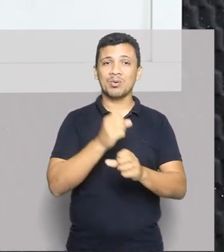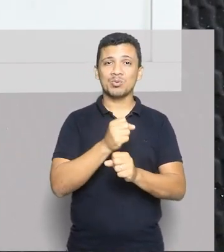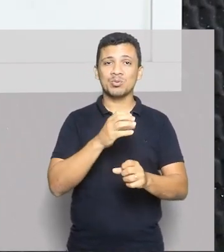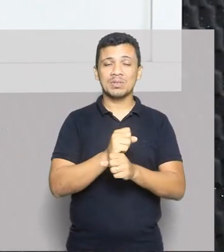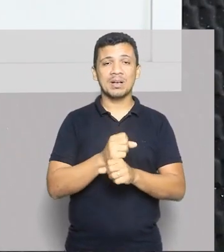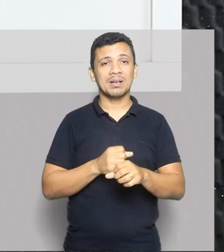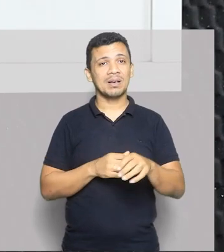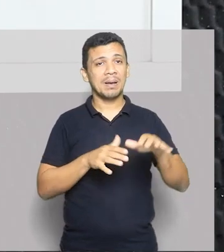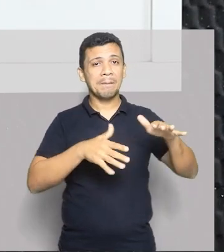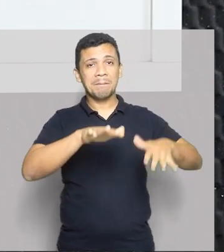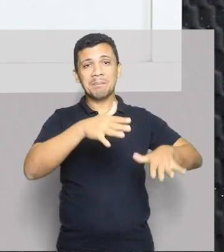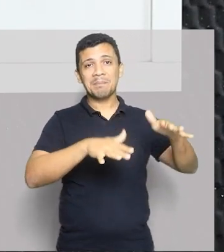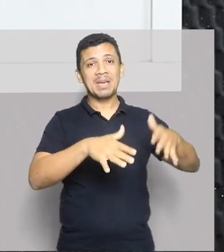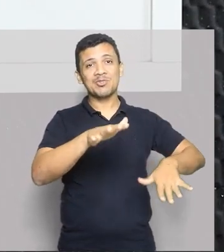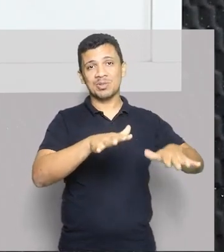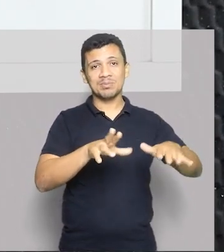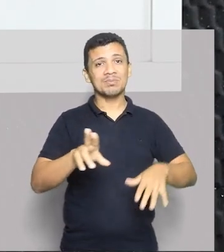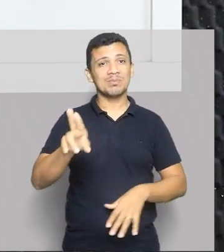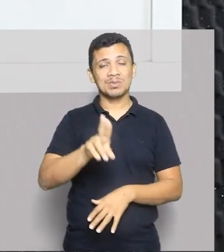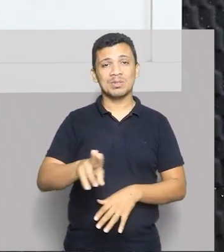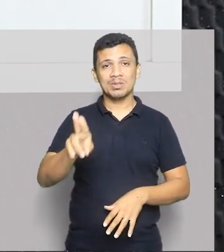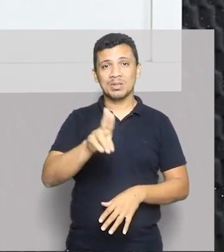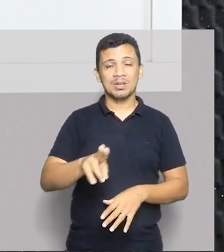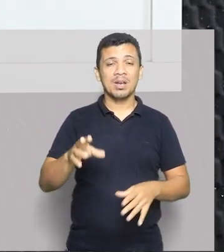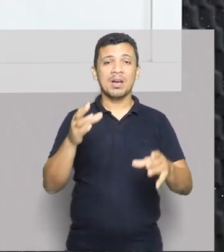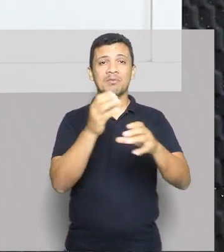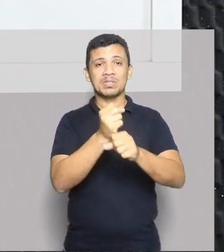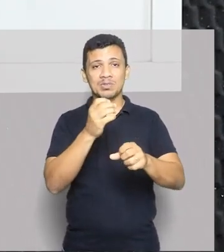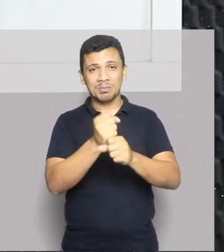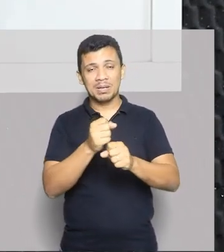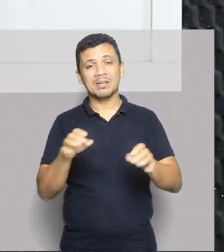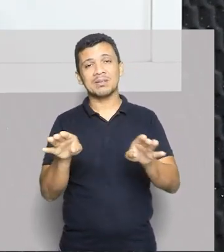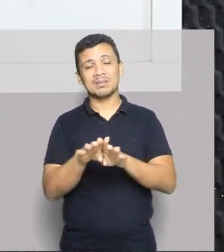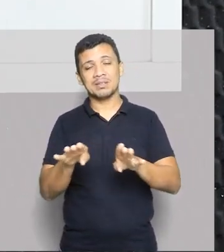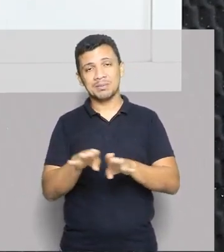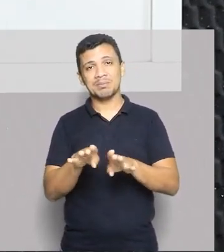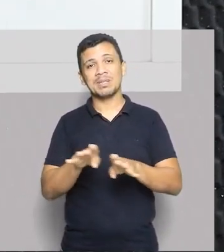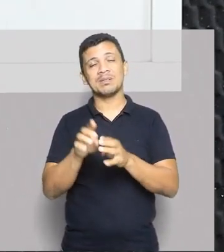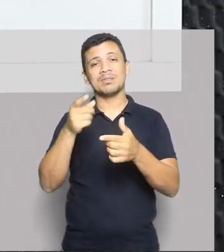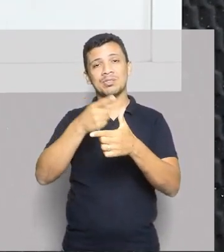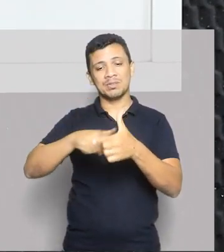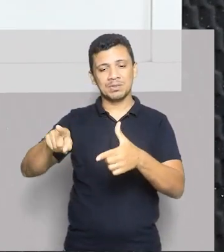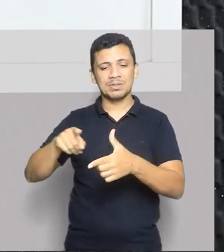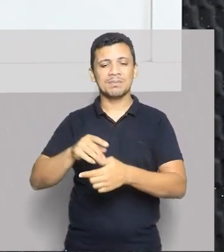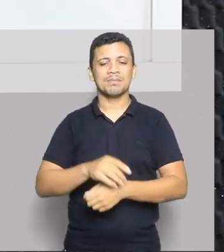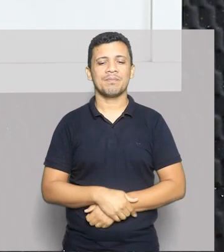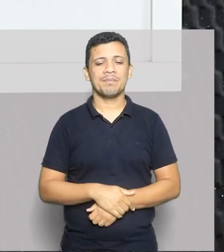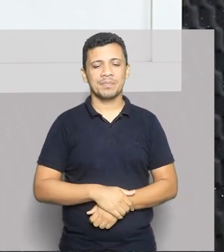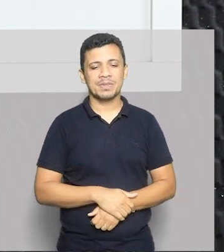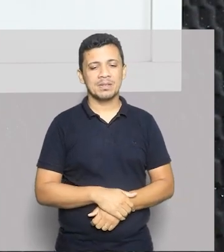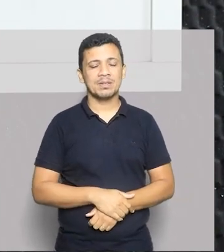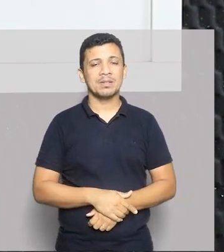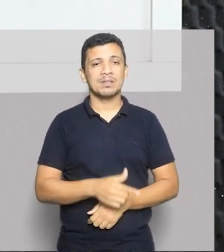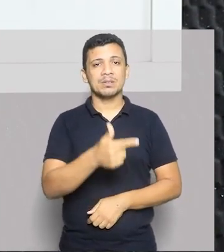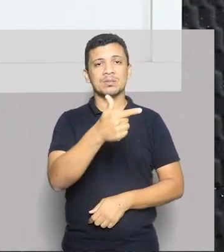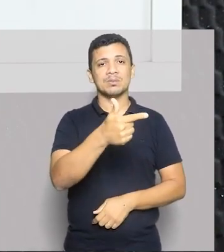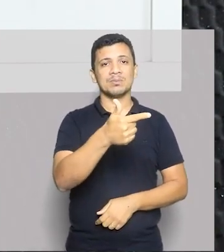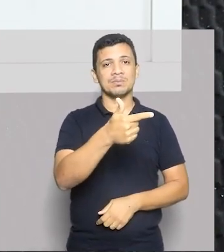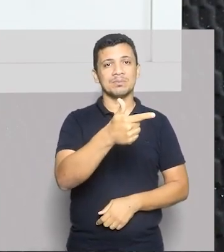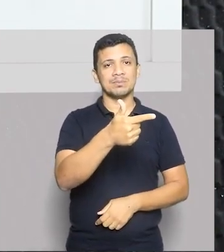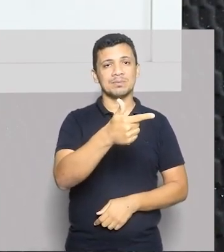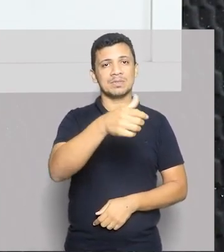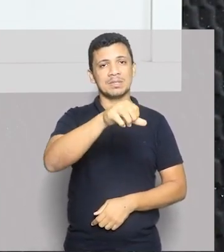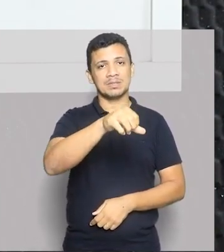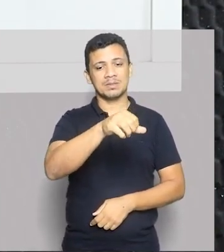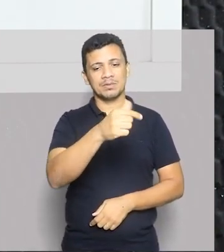somar todos esses valores e dividir pela quantidade deles. Então, vou somar aqui o 292, que é do